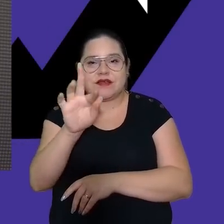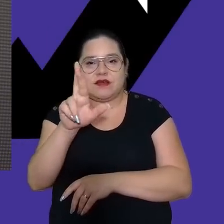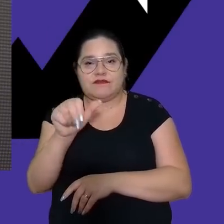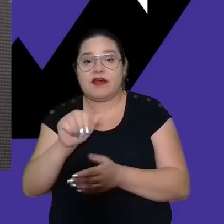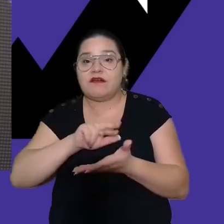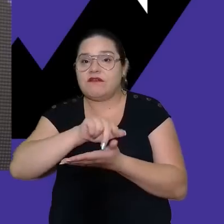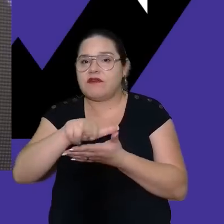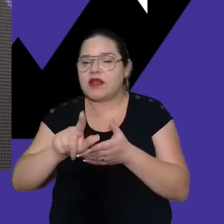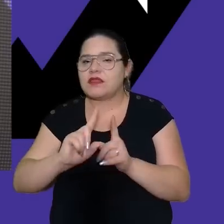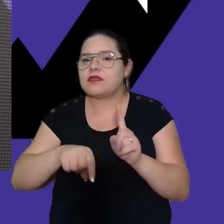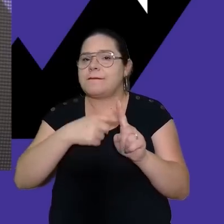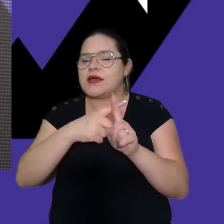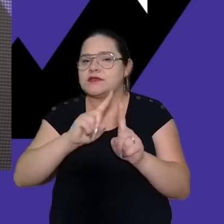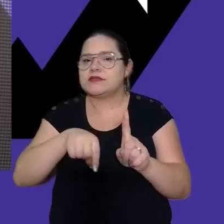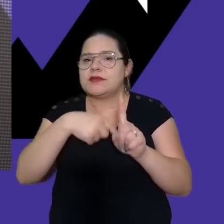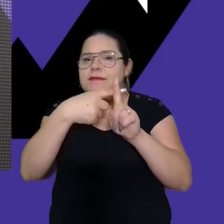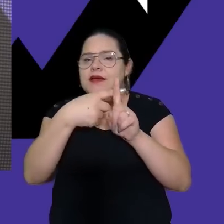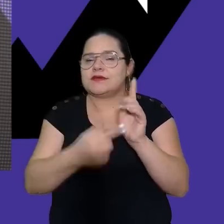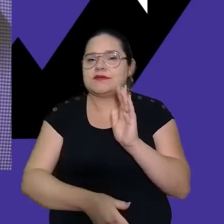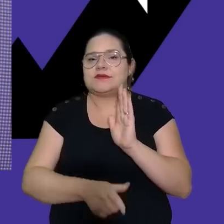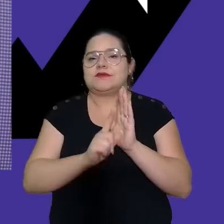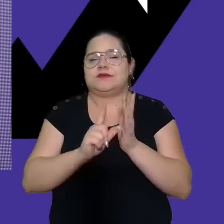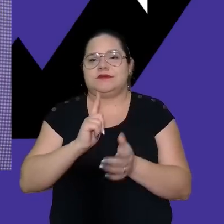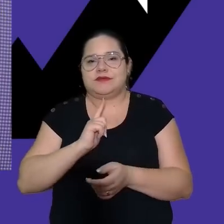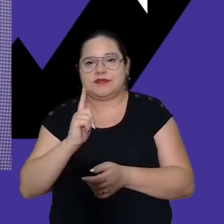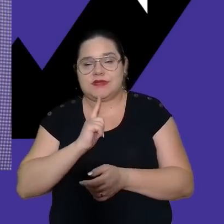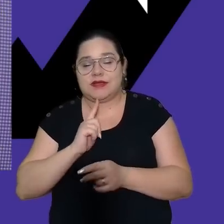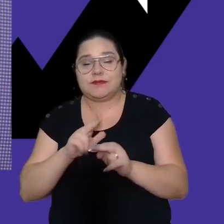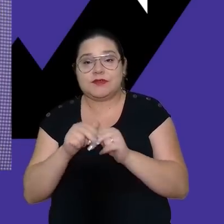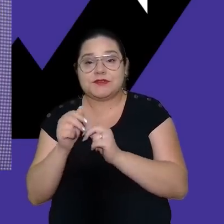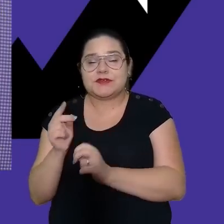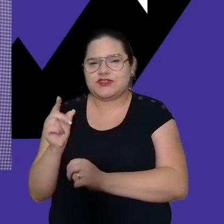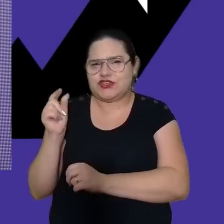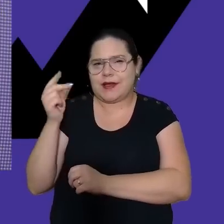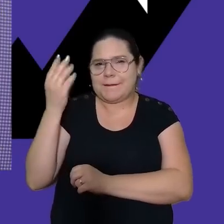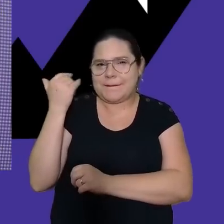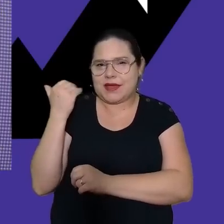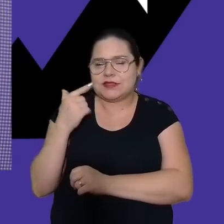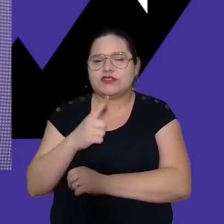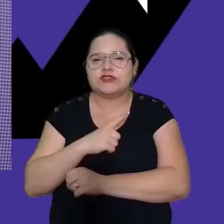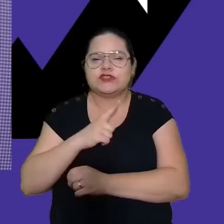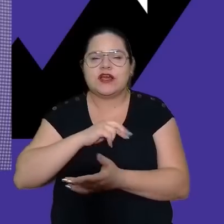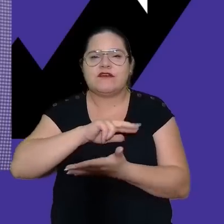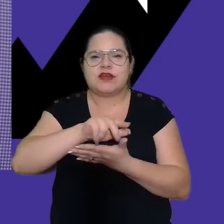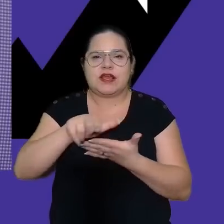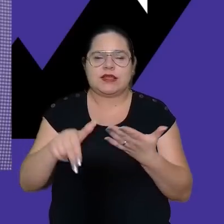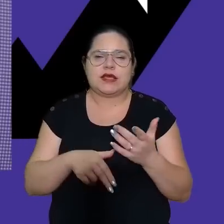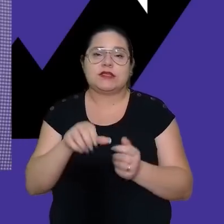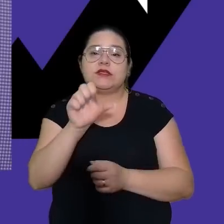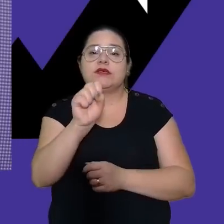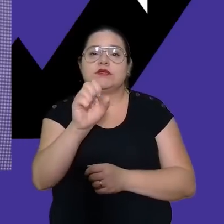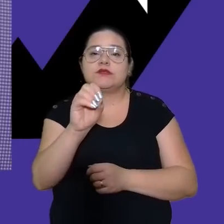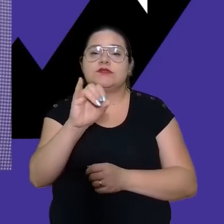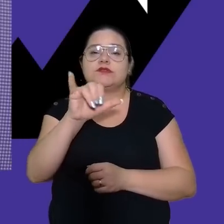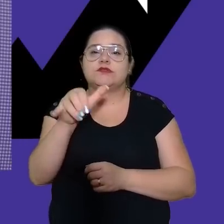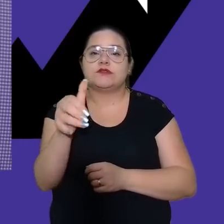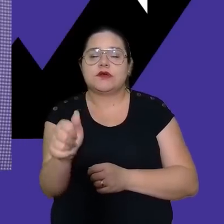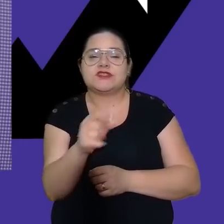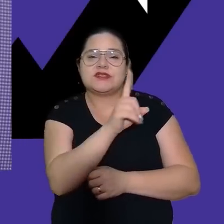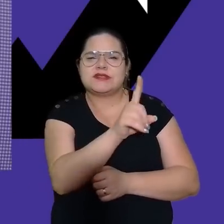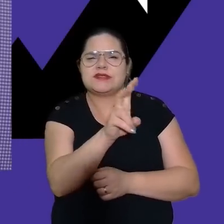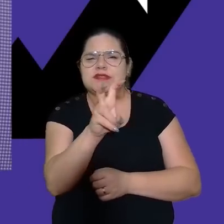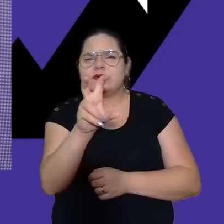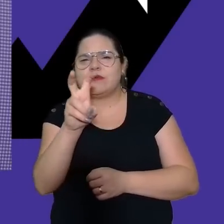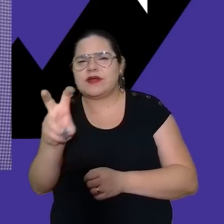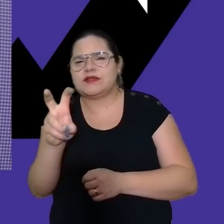vez mais precoces, né? Então, antigamente, tinha-se variedade de soja de 155 dias,